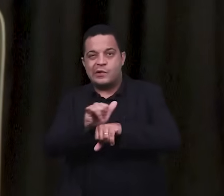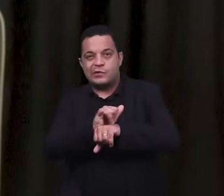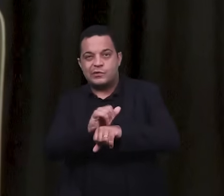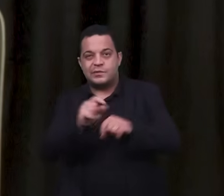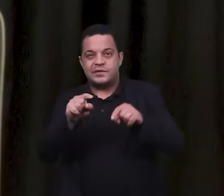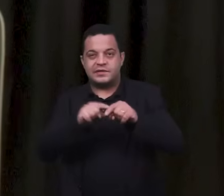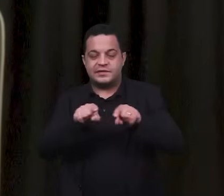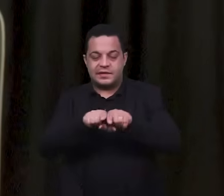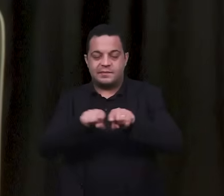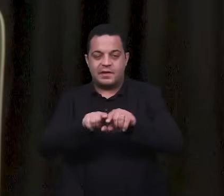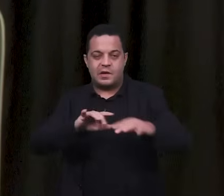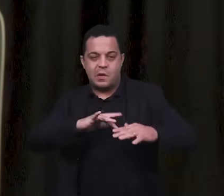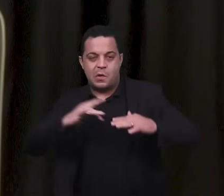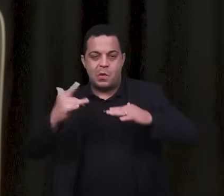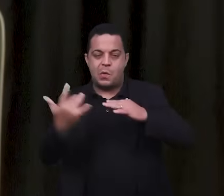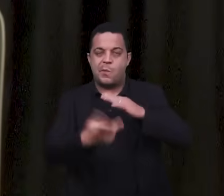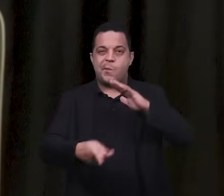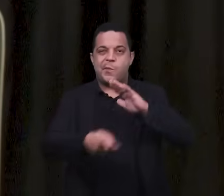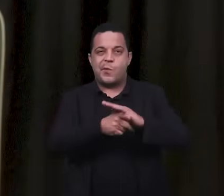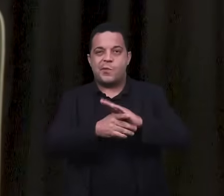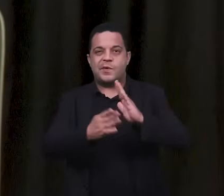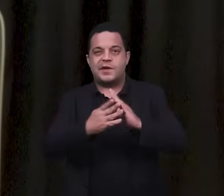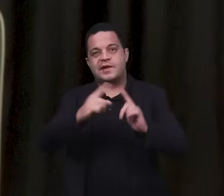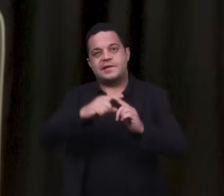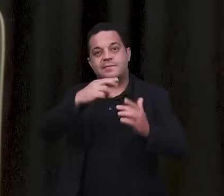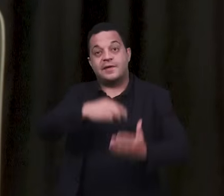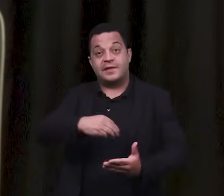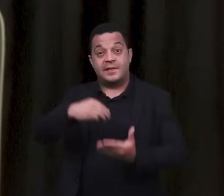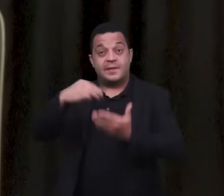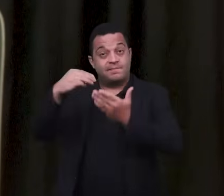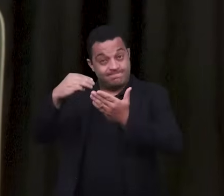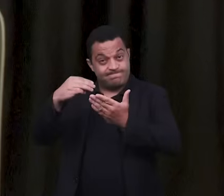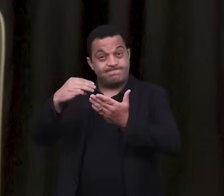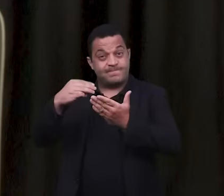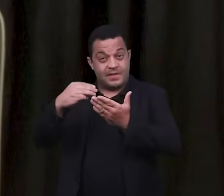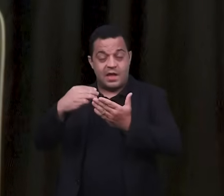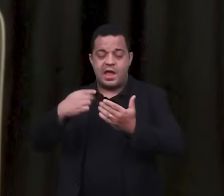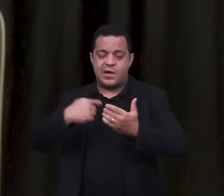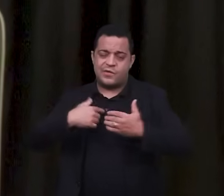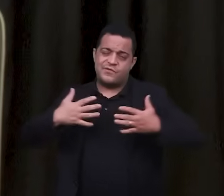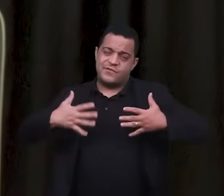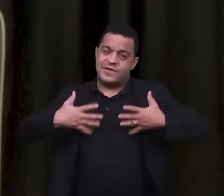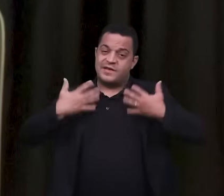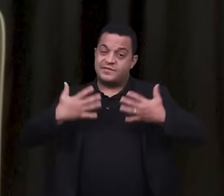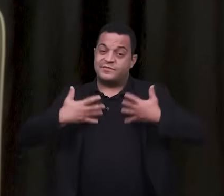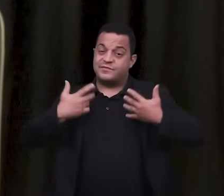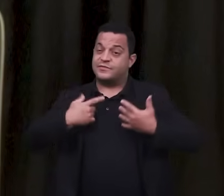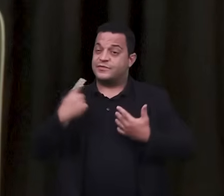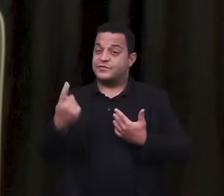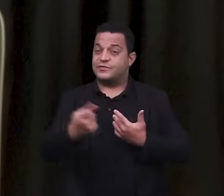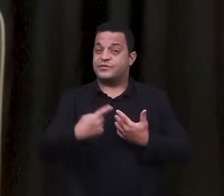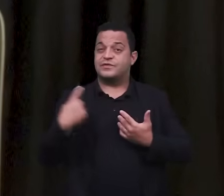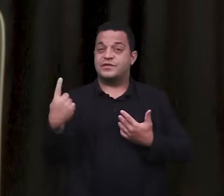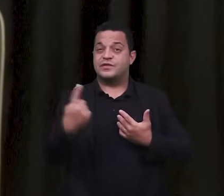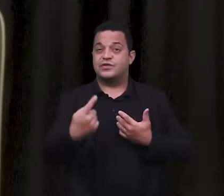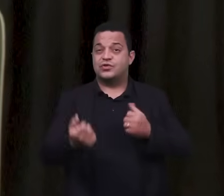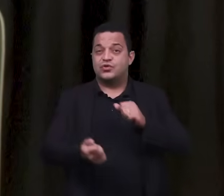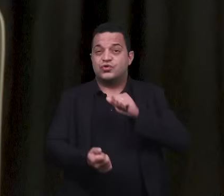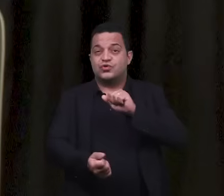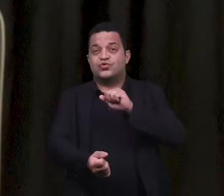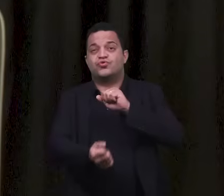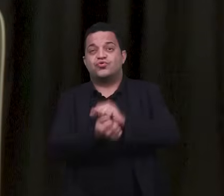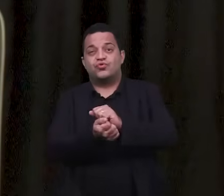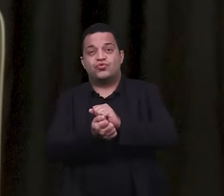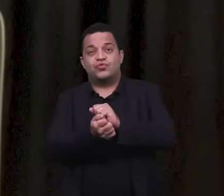nossas redes sociais da Igreja Cristã Maranata, e que ficamos muito felizes em ter a sua participação conosco. Mais